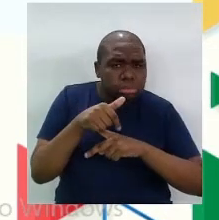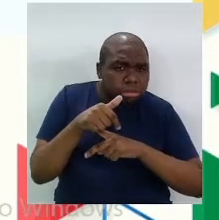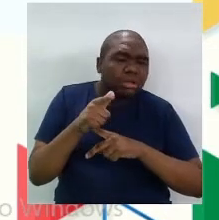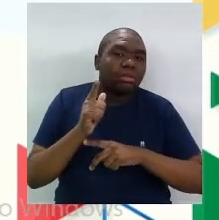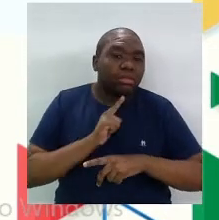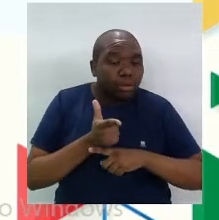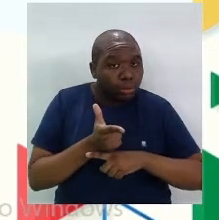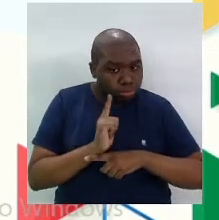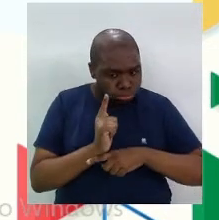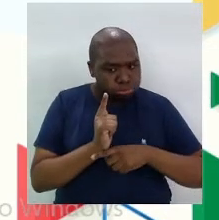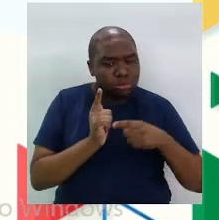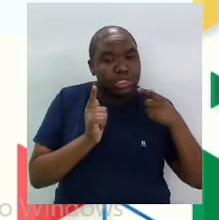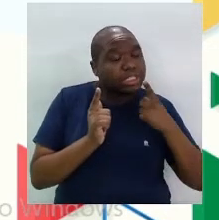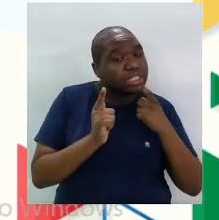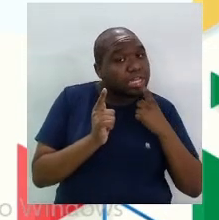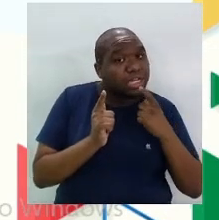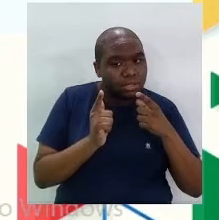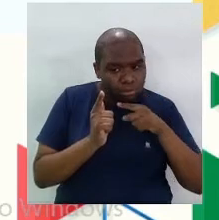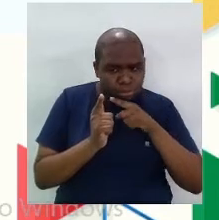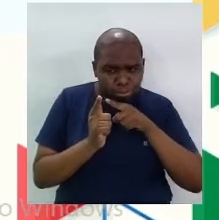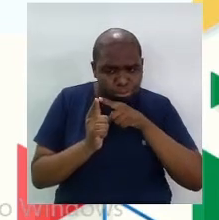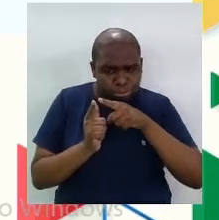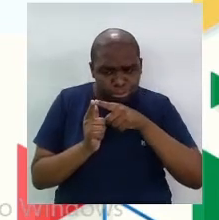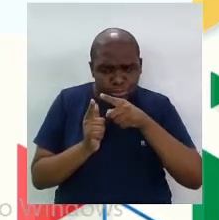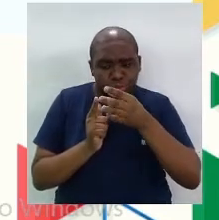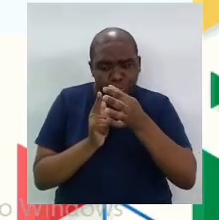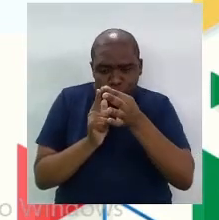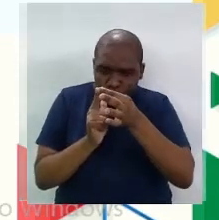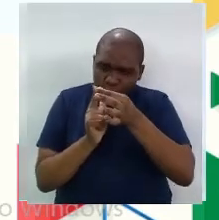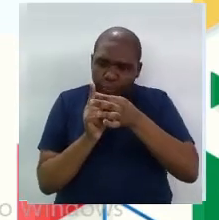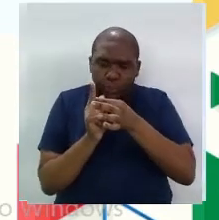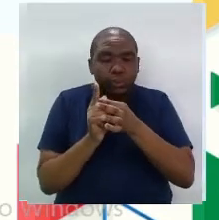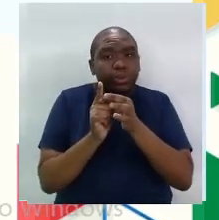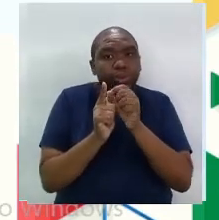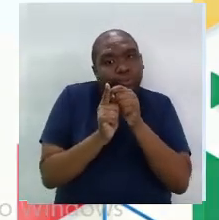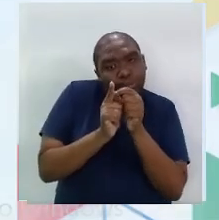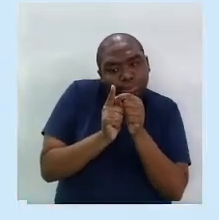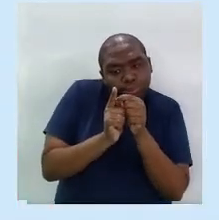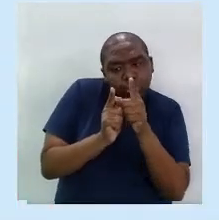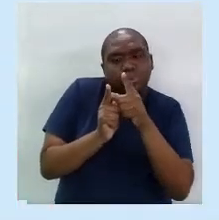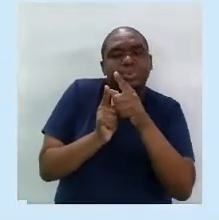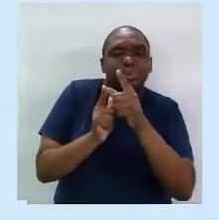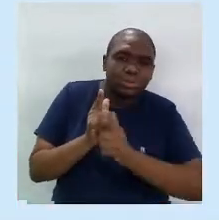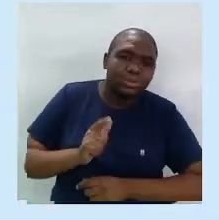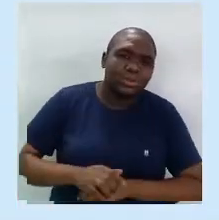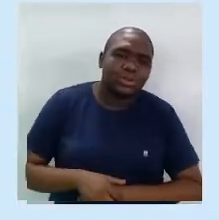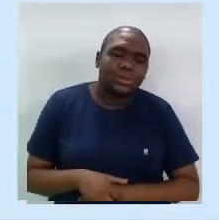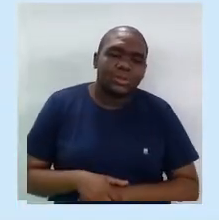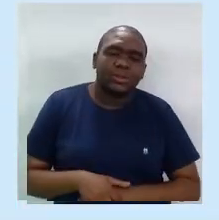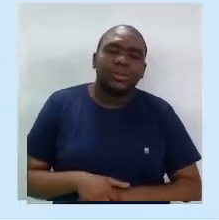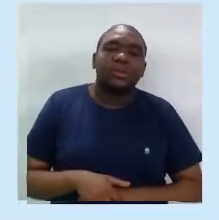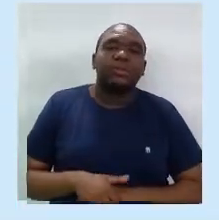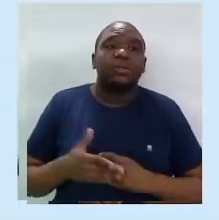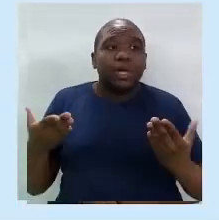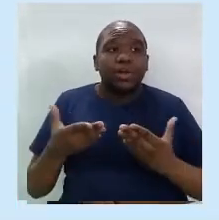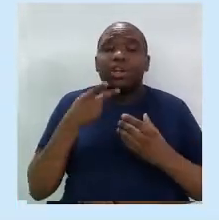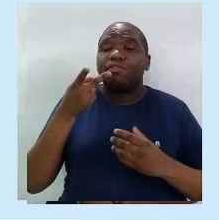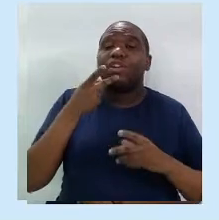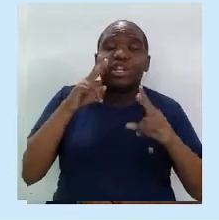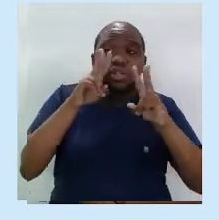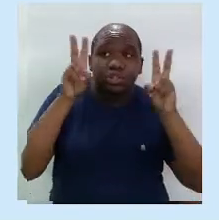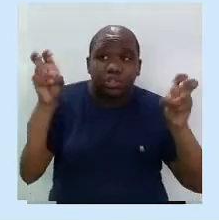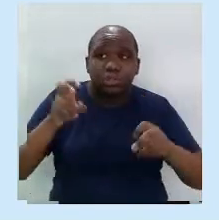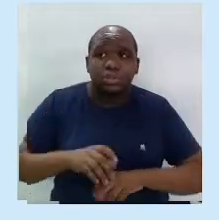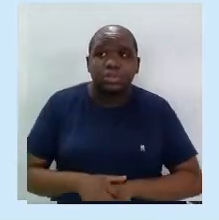a passagem da uretra, pela qual o sêmen passará ali durante a ejaculação. E